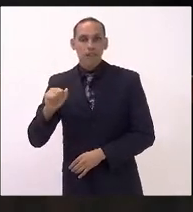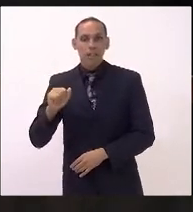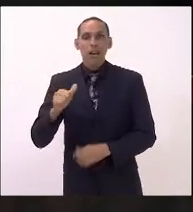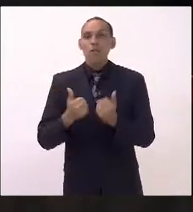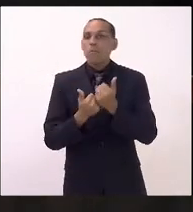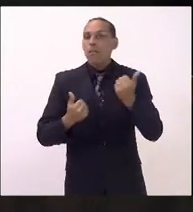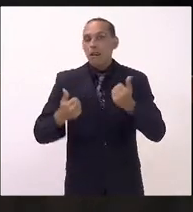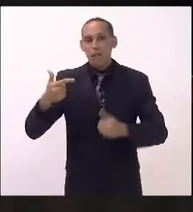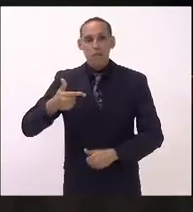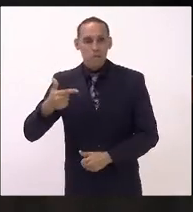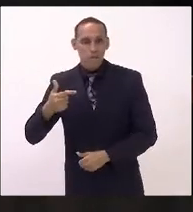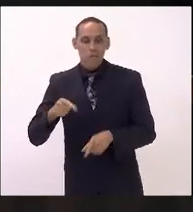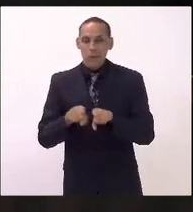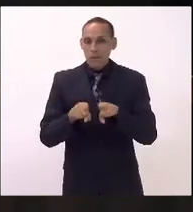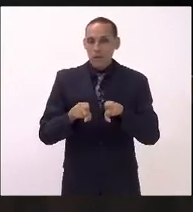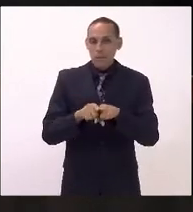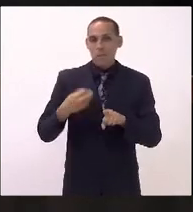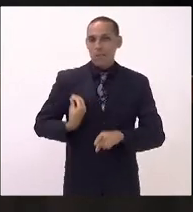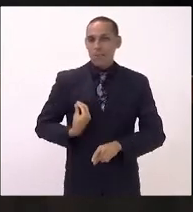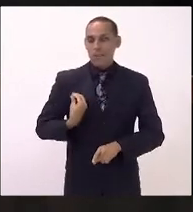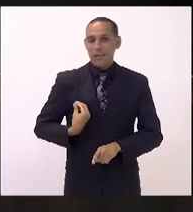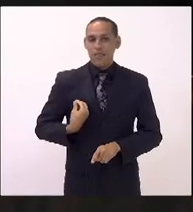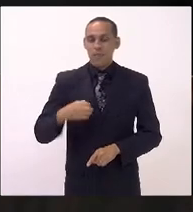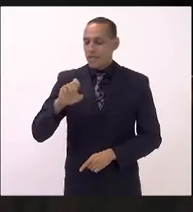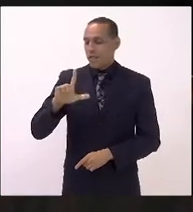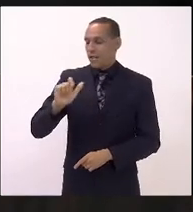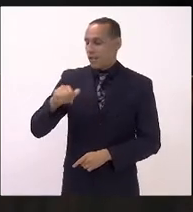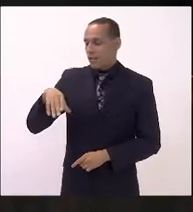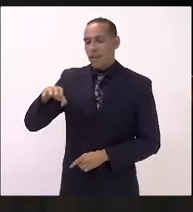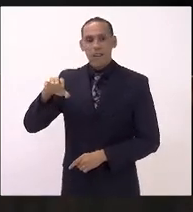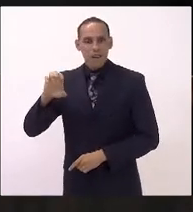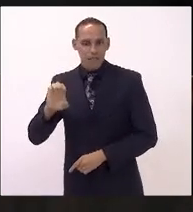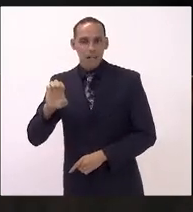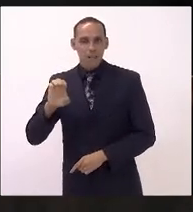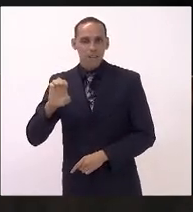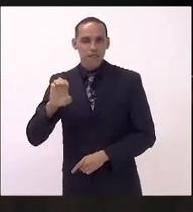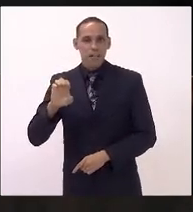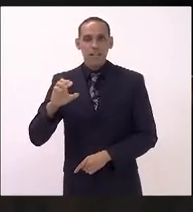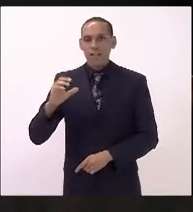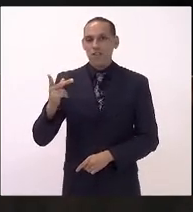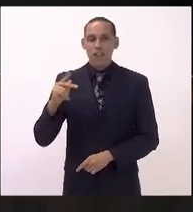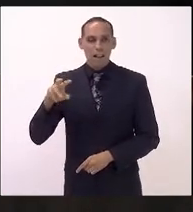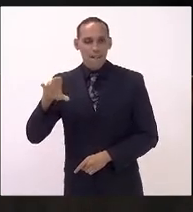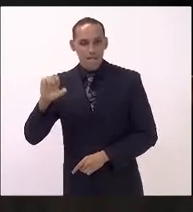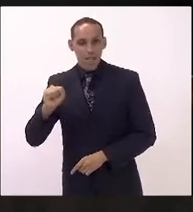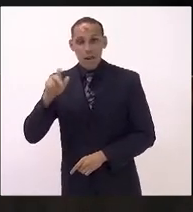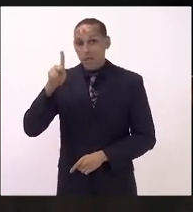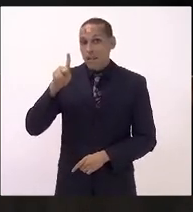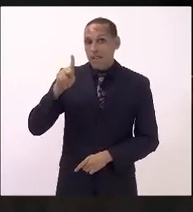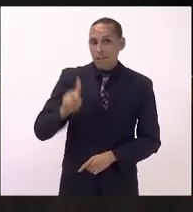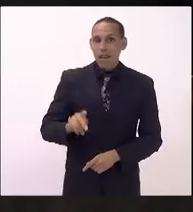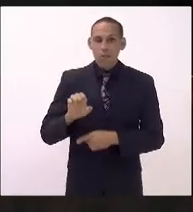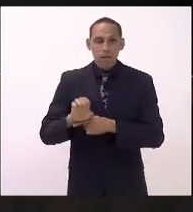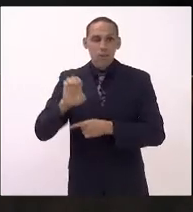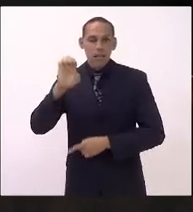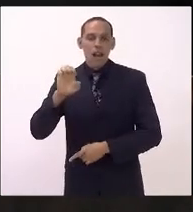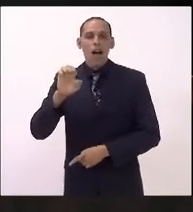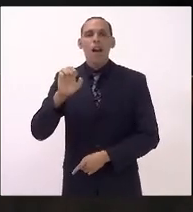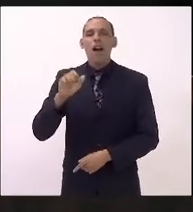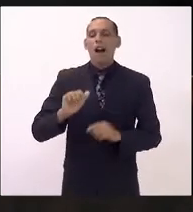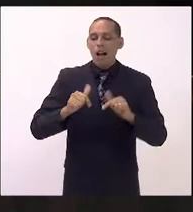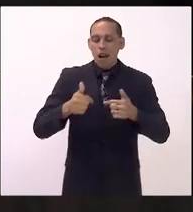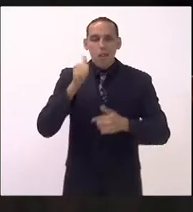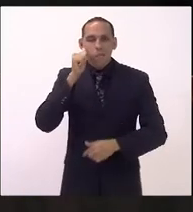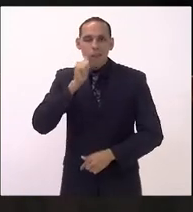Zé Pilintra, de Elaine Chaves Ferreira, presidente estadual da Ação da Mulher